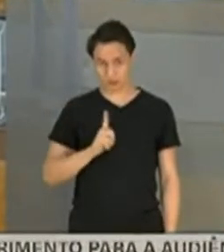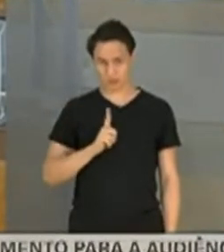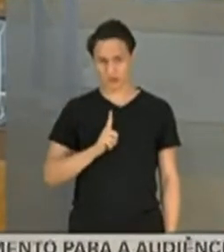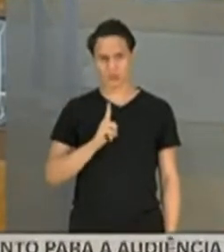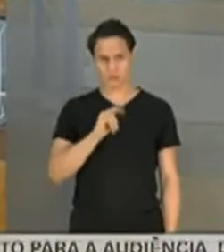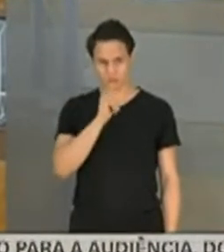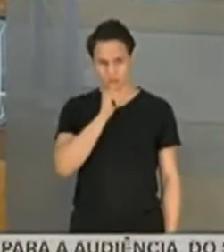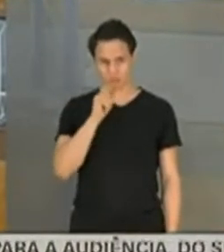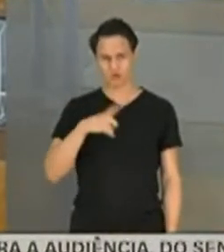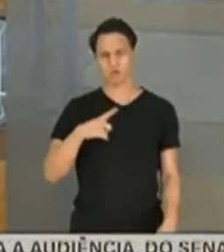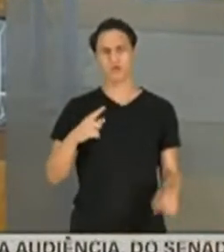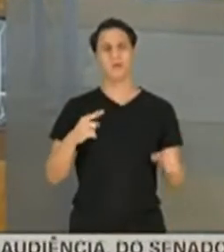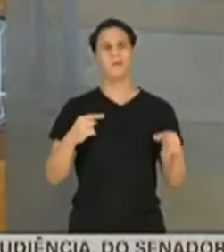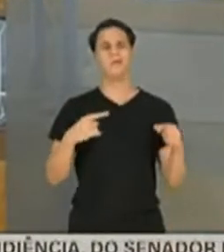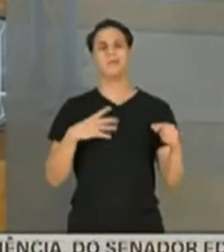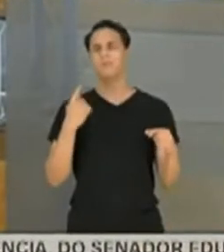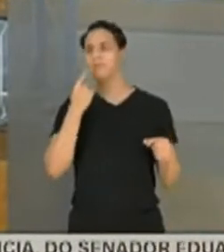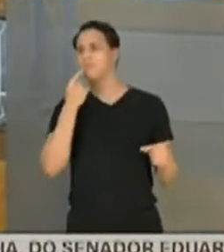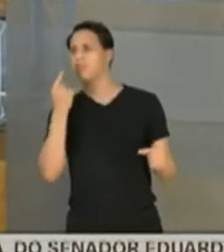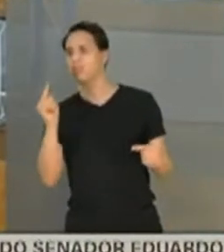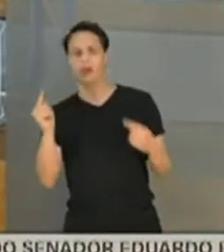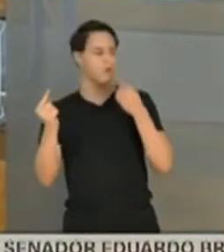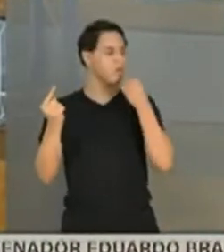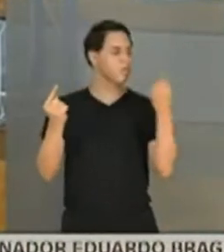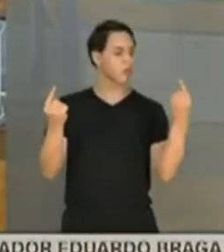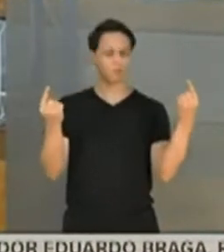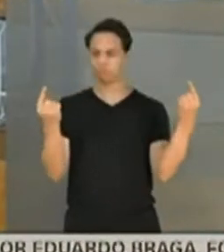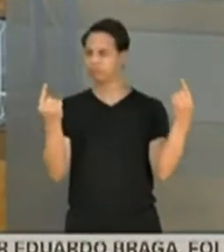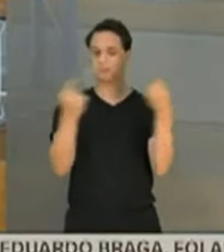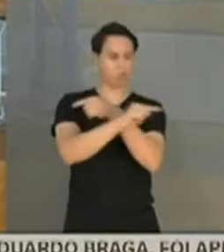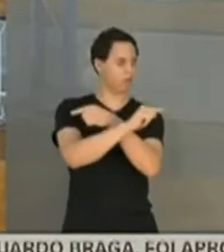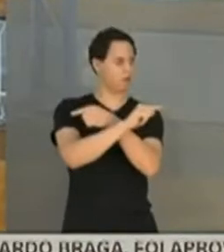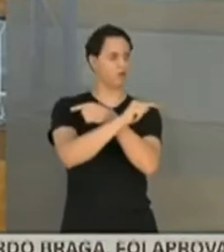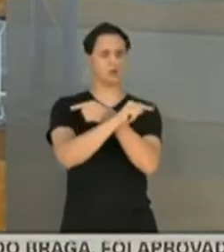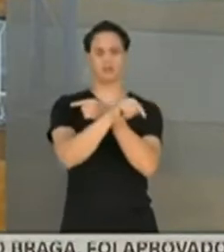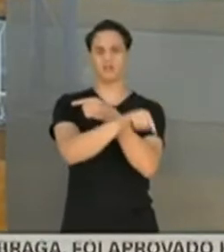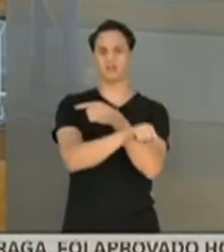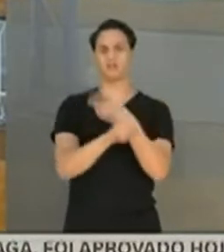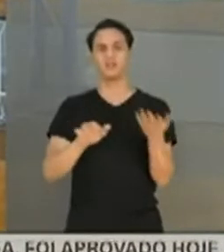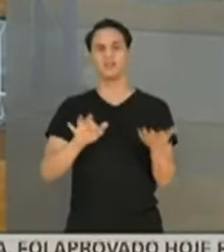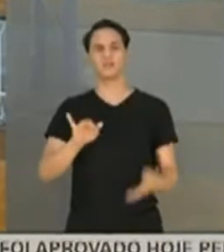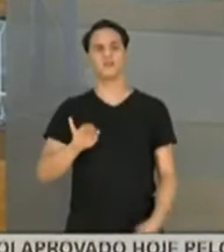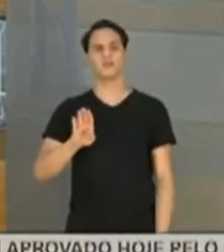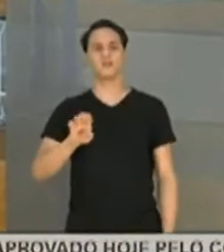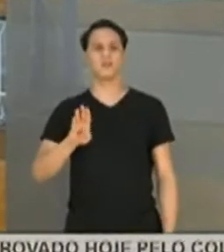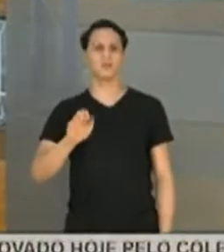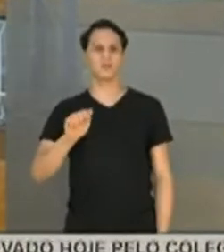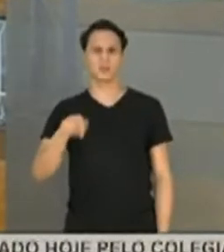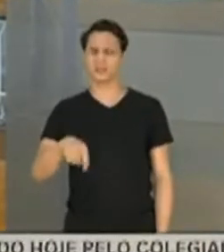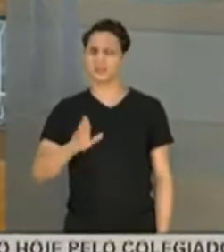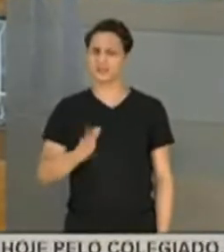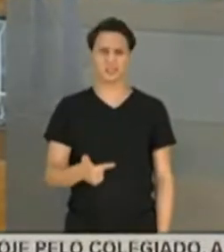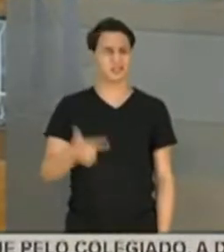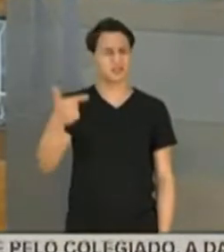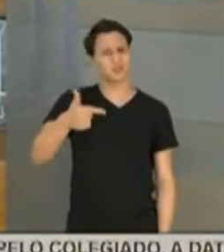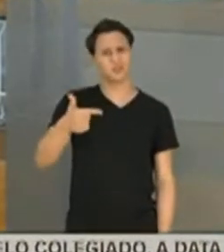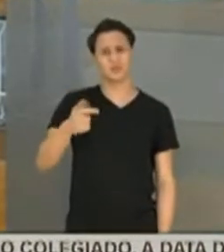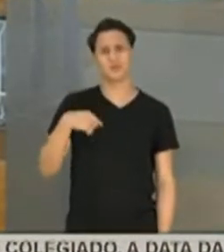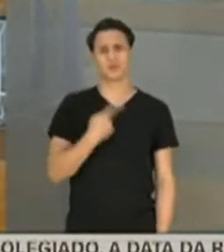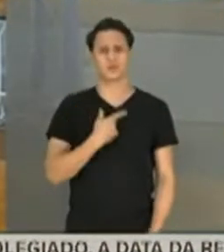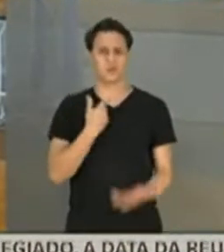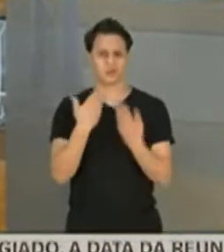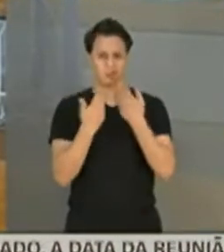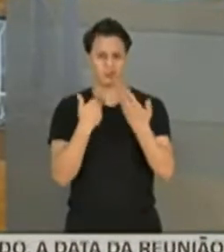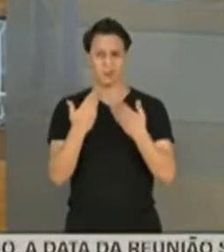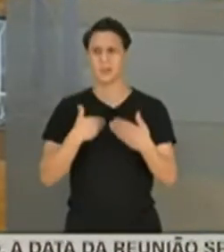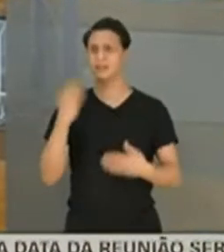esse controverso FIBBank, segunda vez que a gente aborda aqui, já deram até